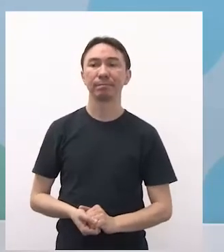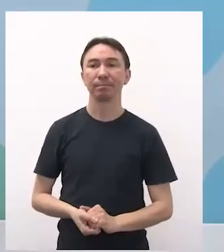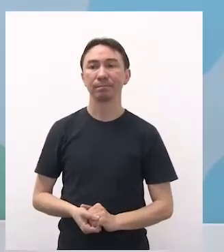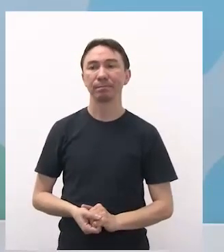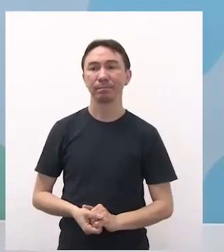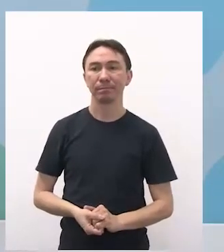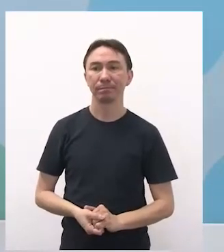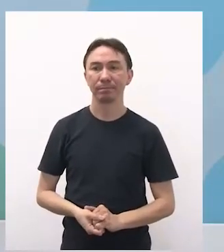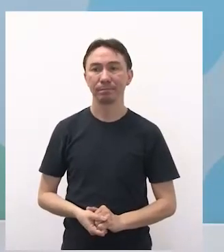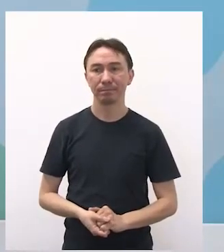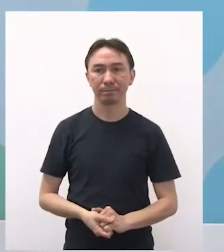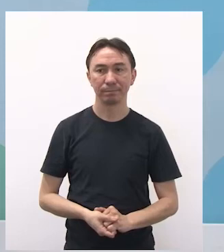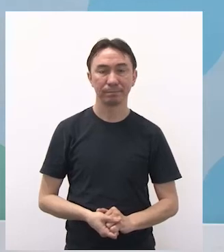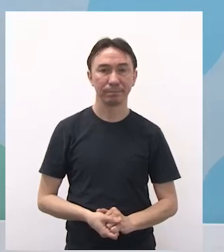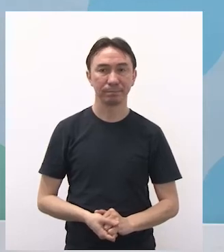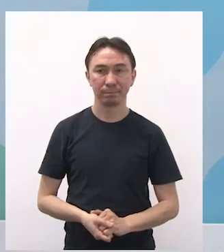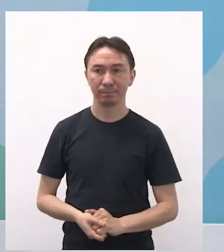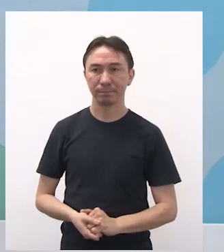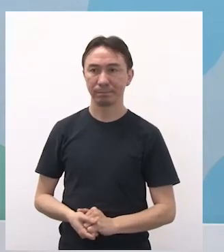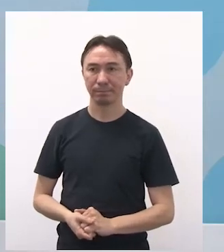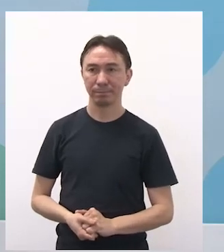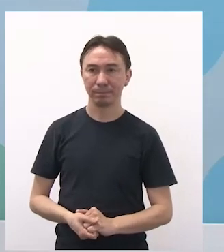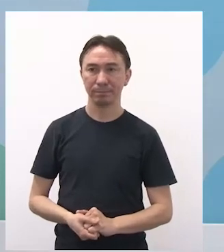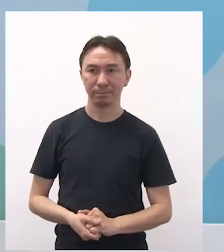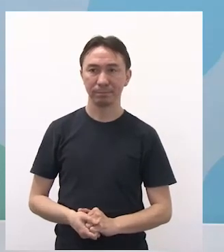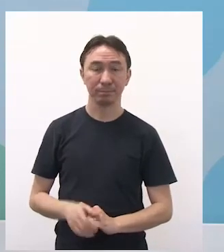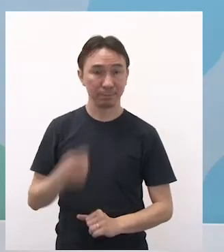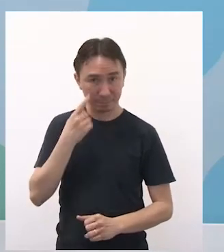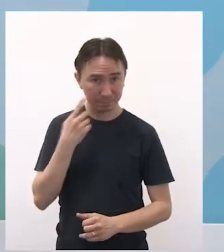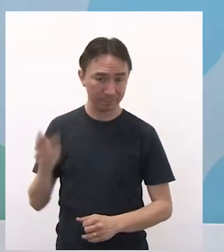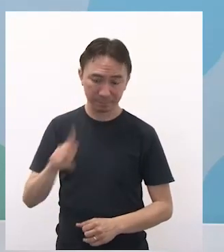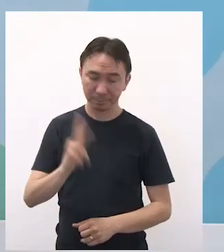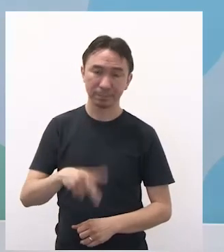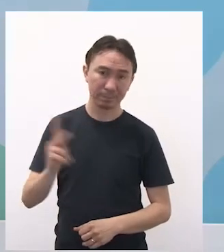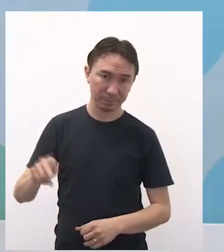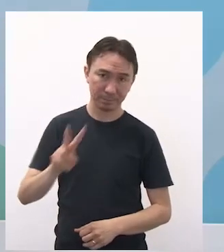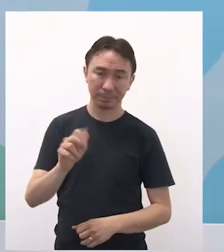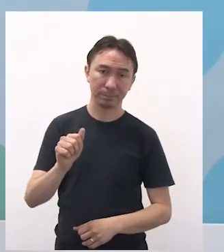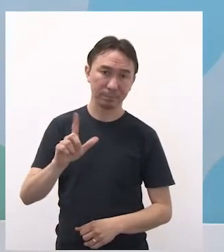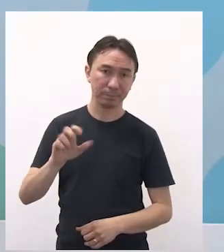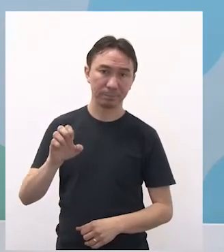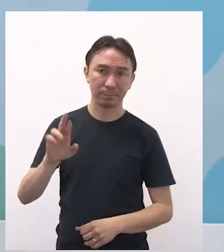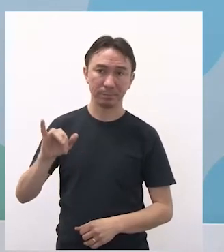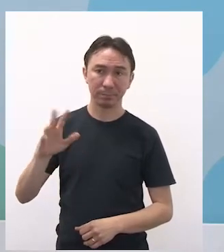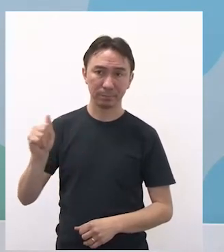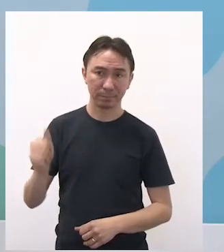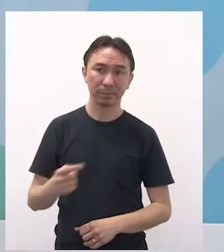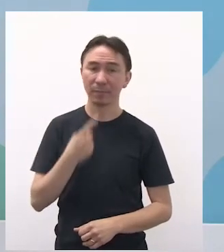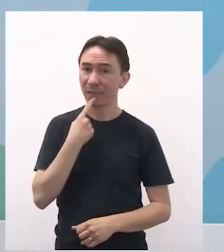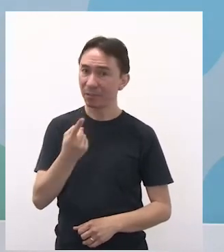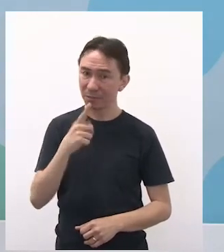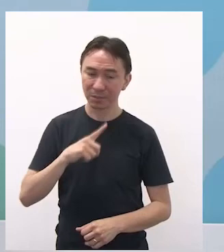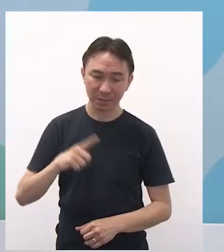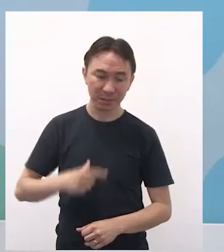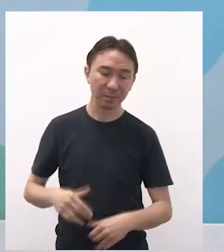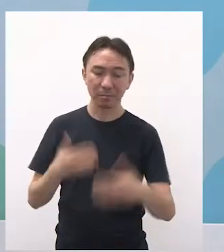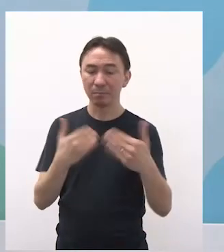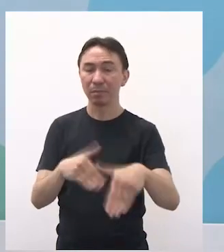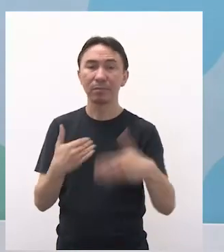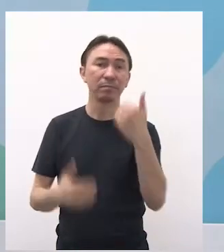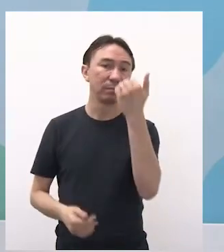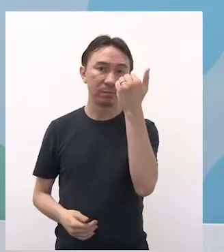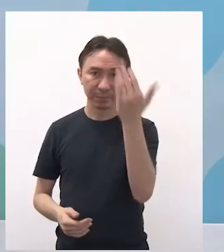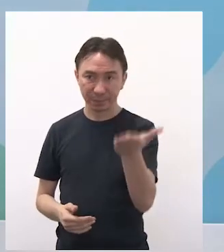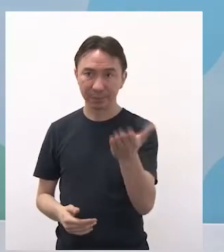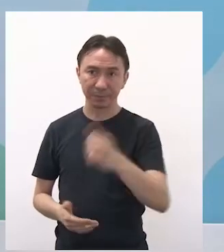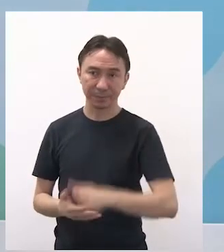Muito bem, nós vimos aí a parte da formação com a professora Valéria, falando aí sobre a questão das avaliações externas. Bem, e eu gostaria